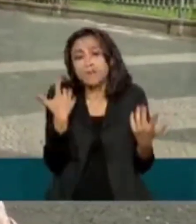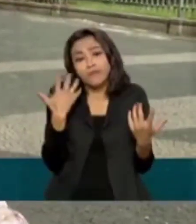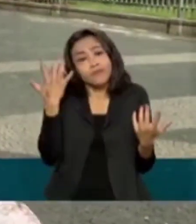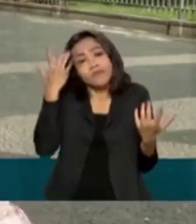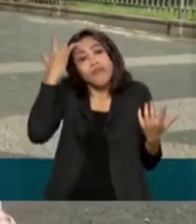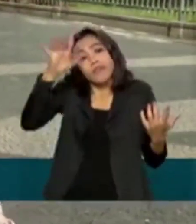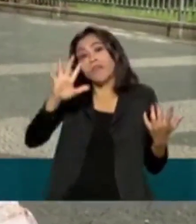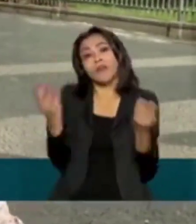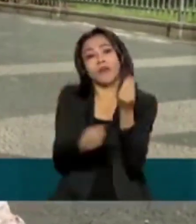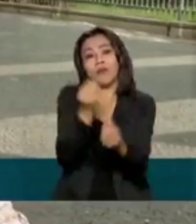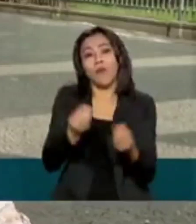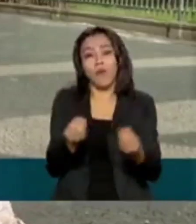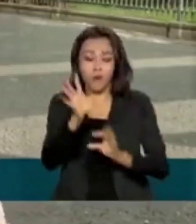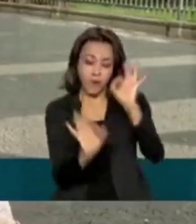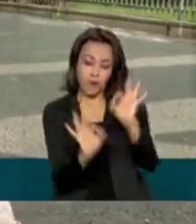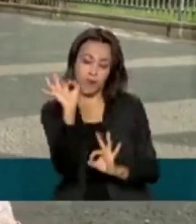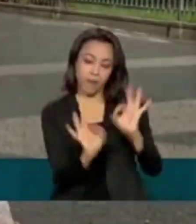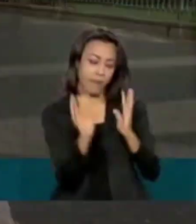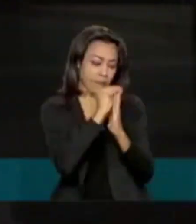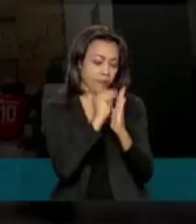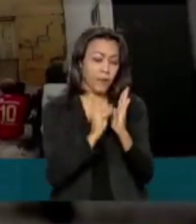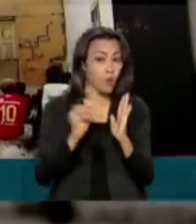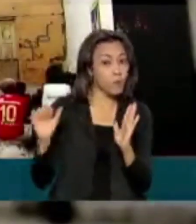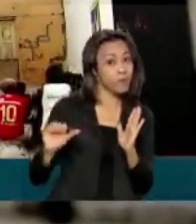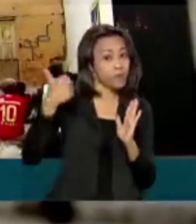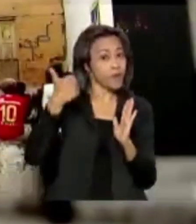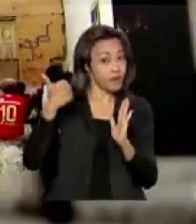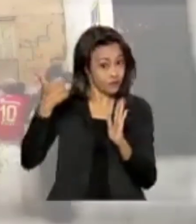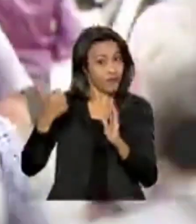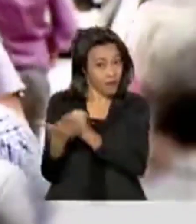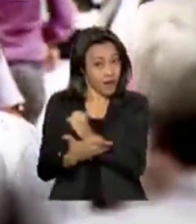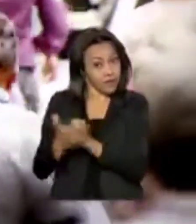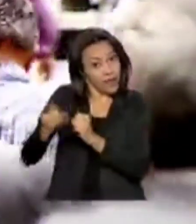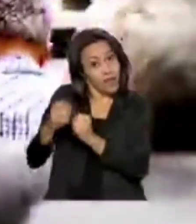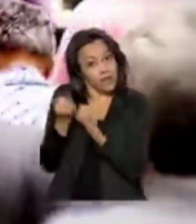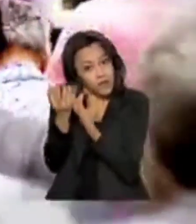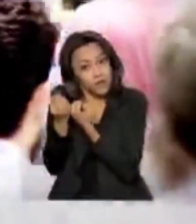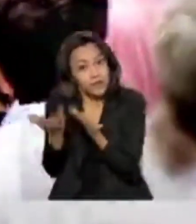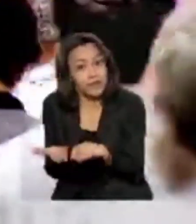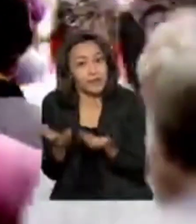O princípio do planejamento é você ter informação.